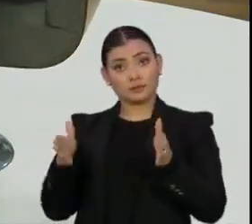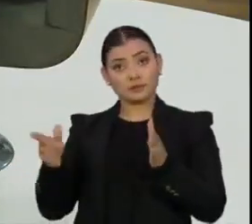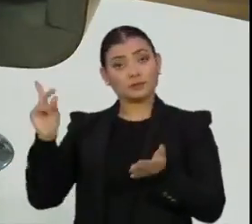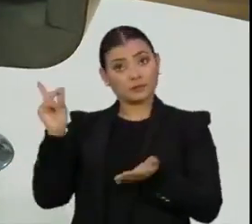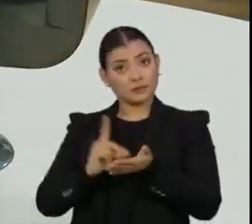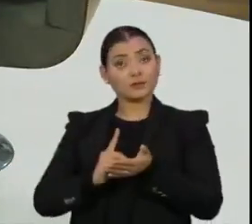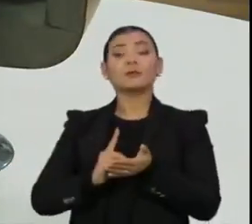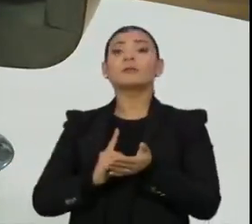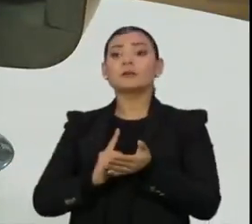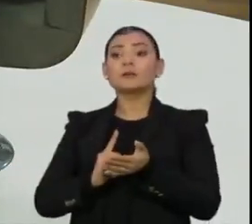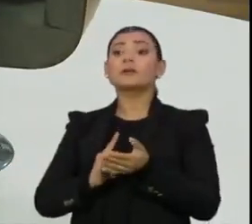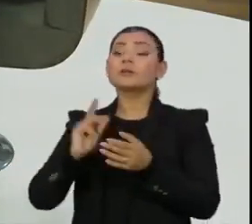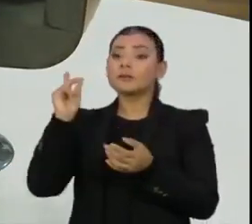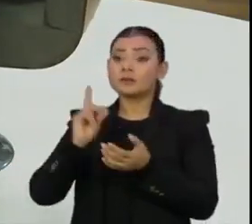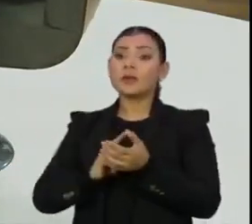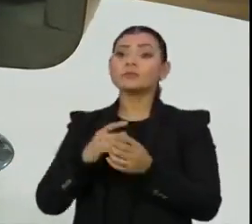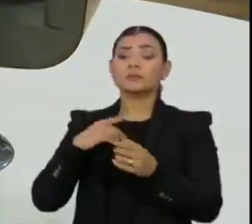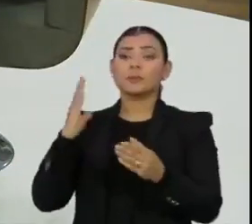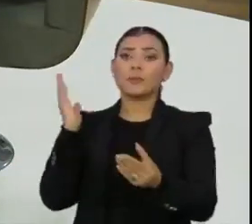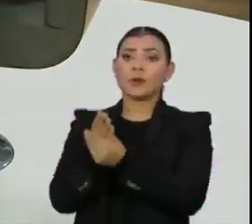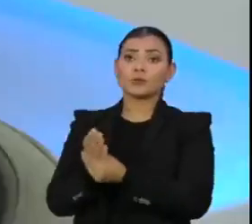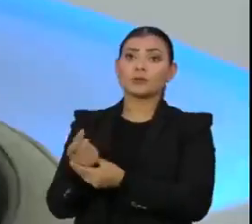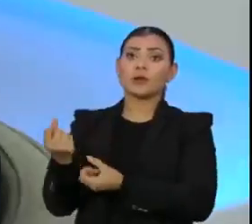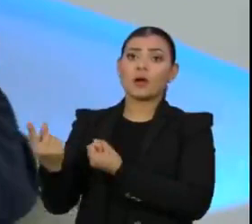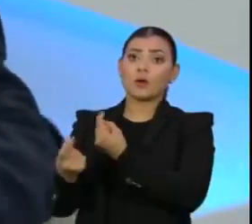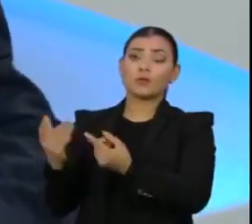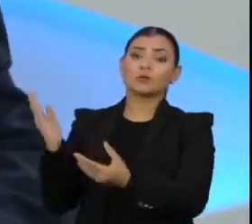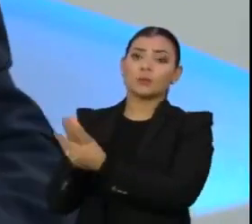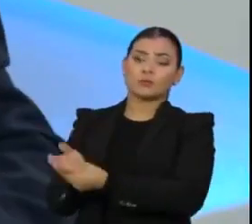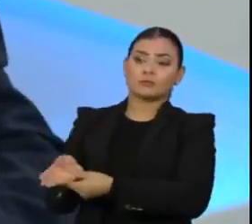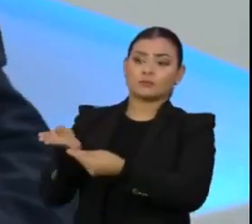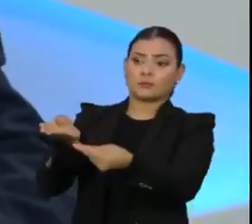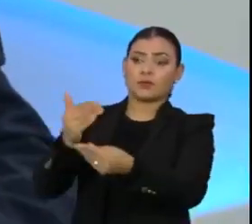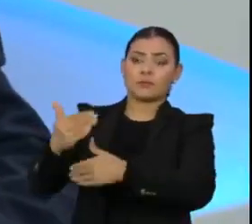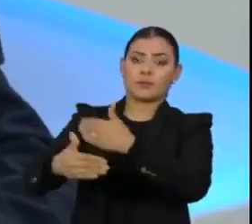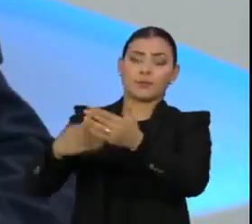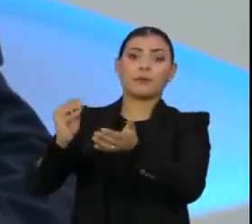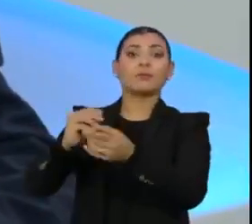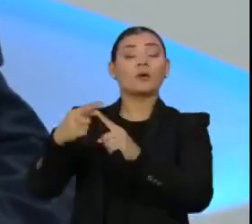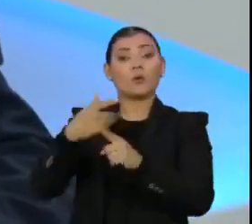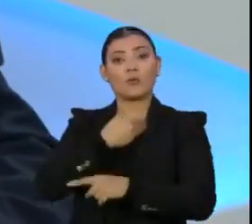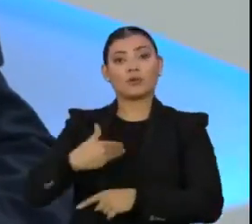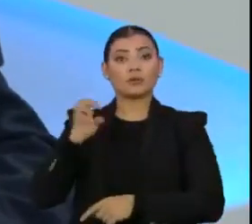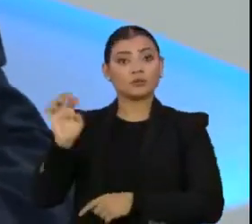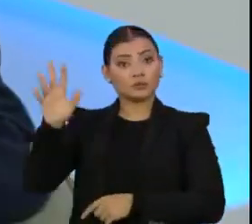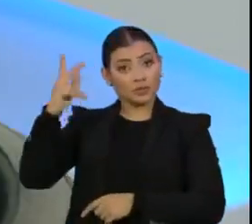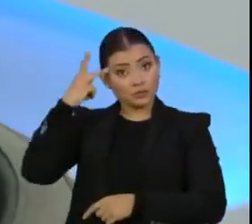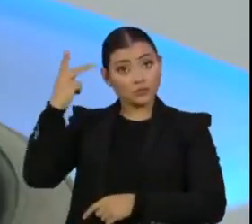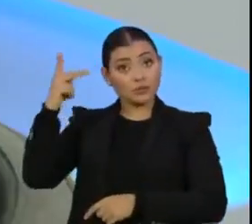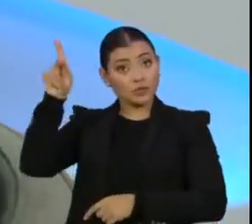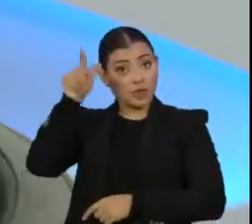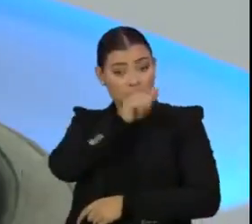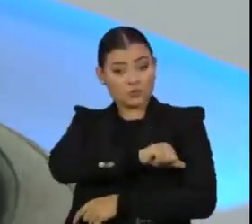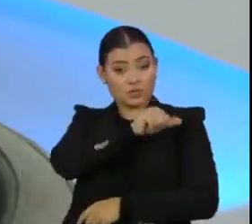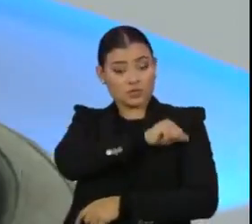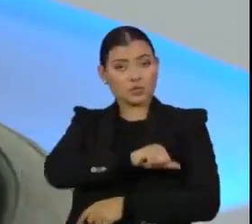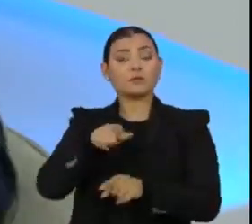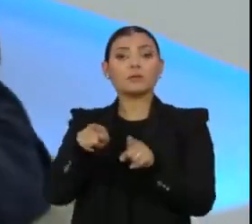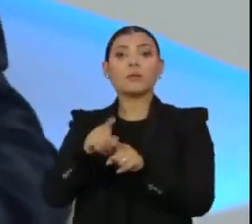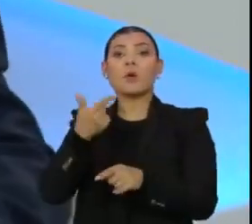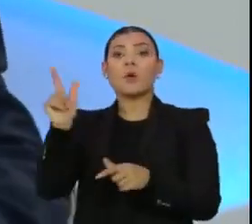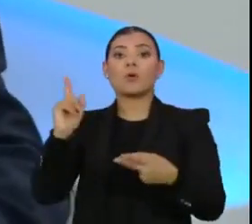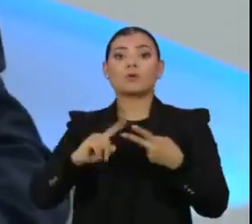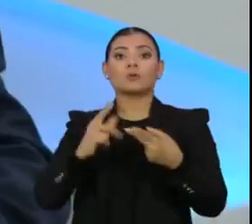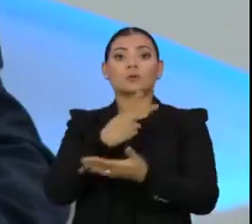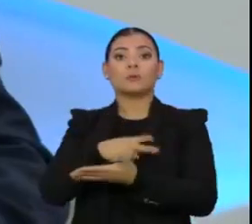roubalheira. Inclusive, alguns processos estão em curso. Um governador do estado, do Rio de Janeiro, foi afastado. Outro está em processo de